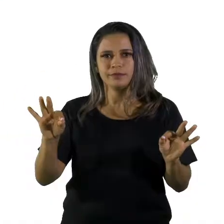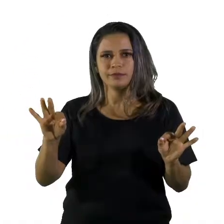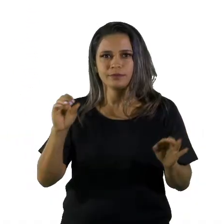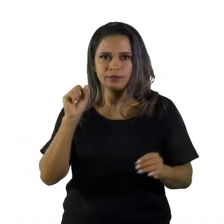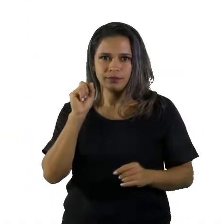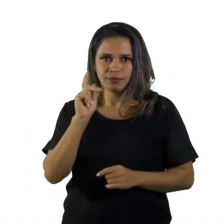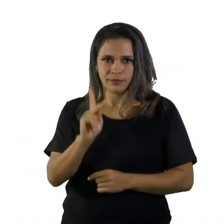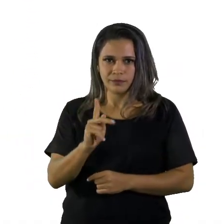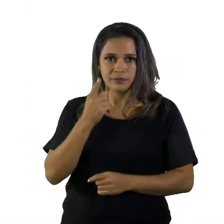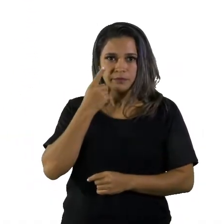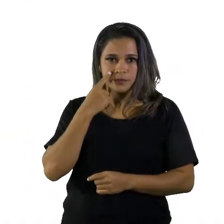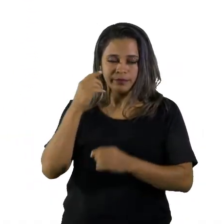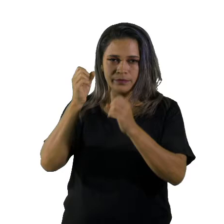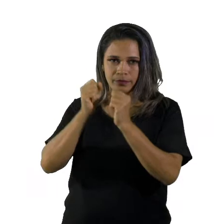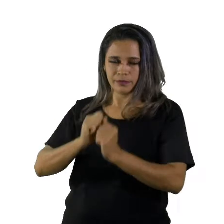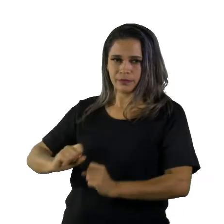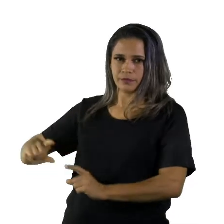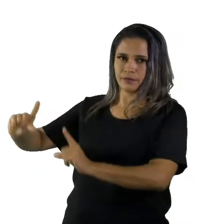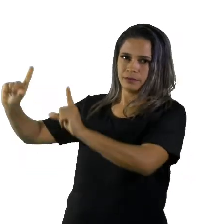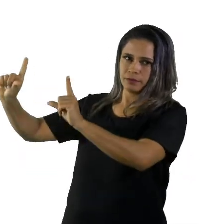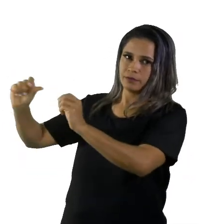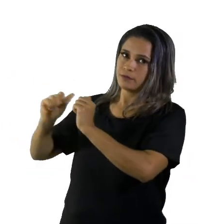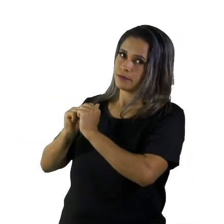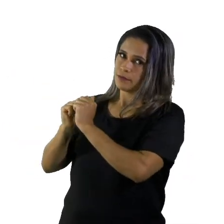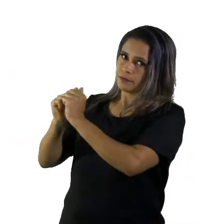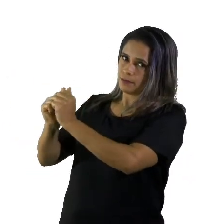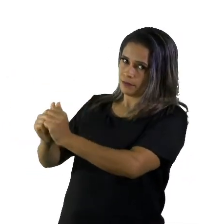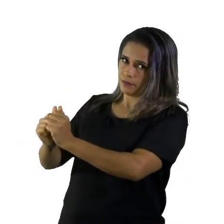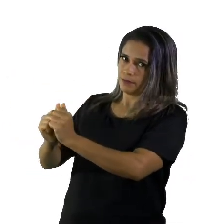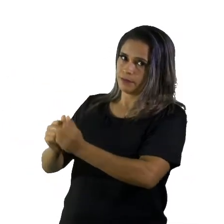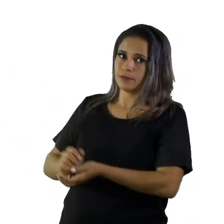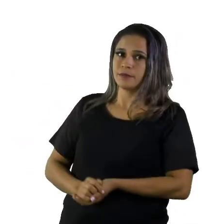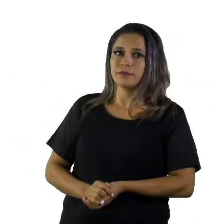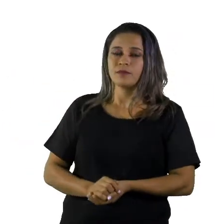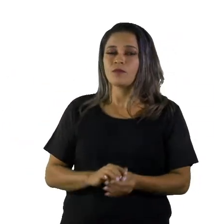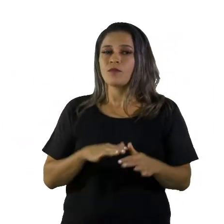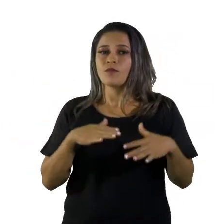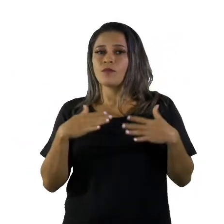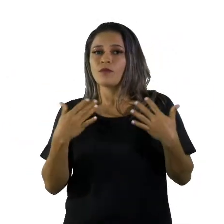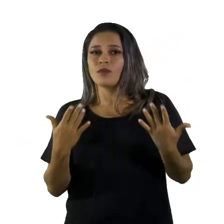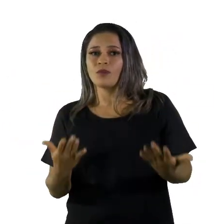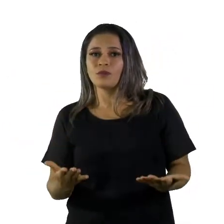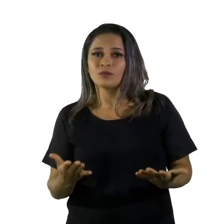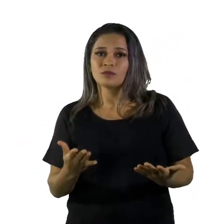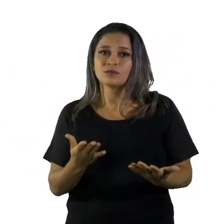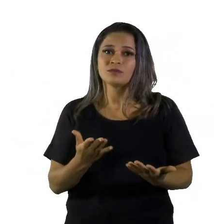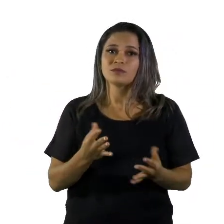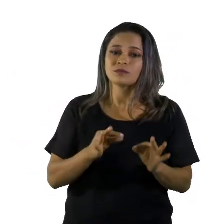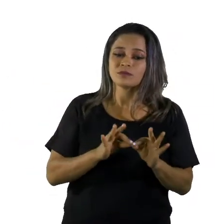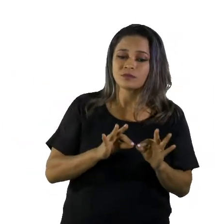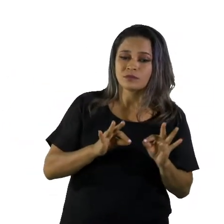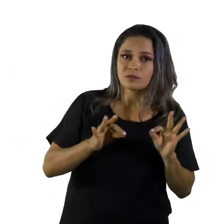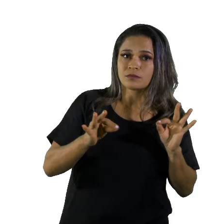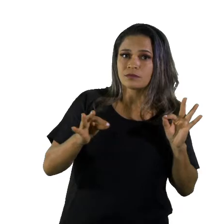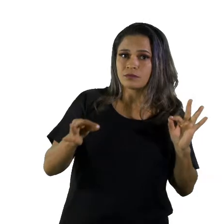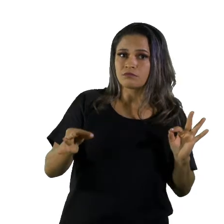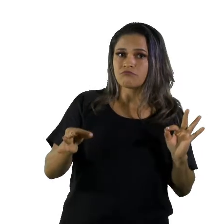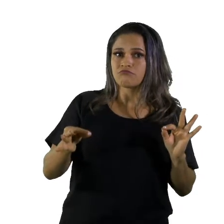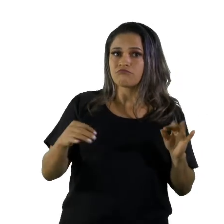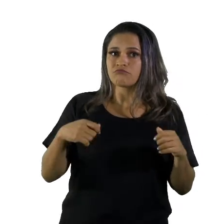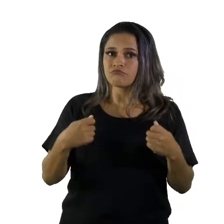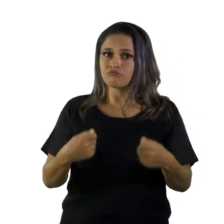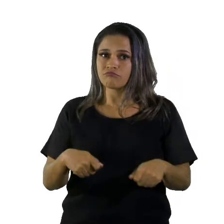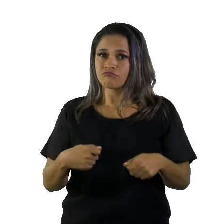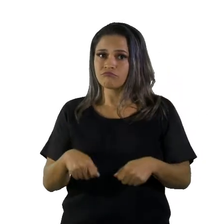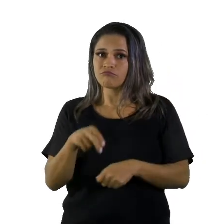você acompanhar aí no slide com a gente, nós temos aí qual unidade de comprimento eu devo usar se eu vou